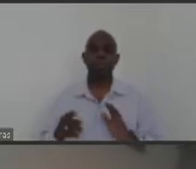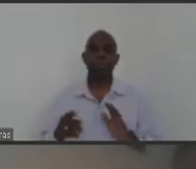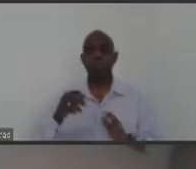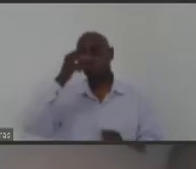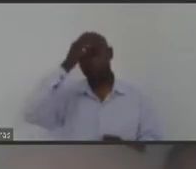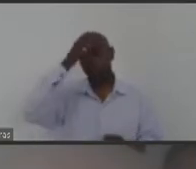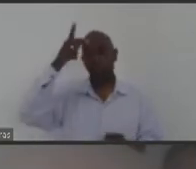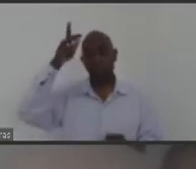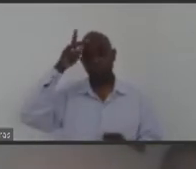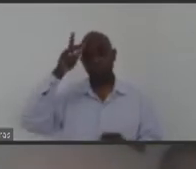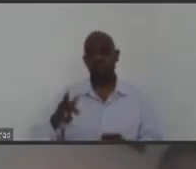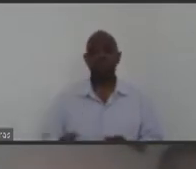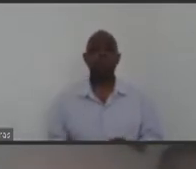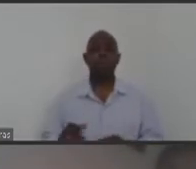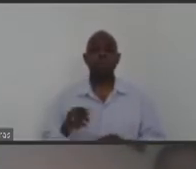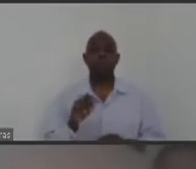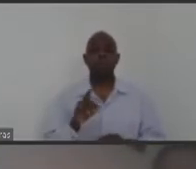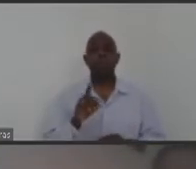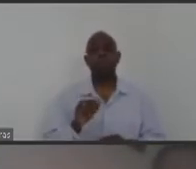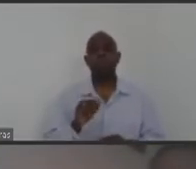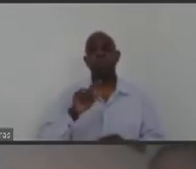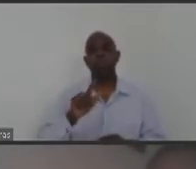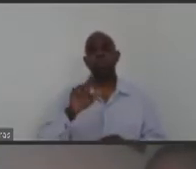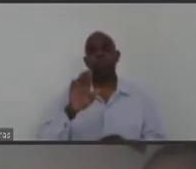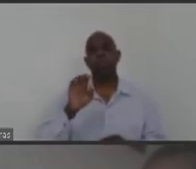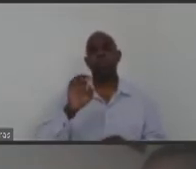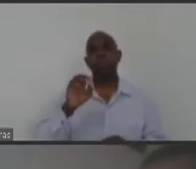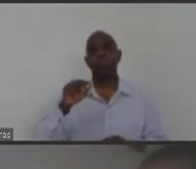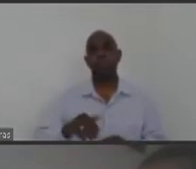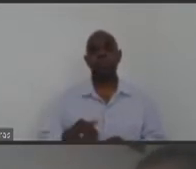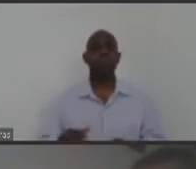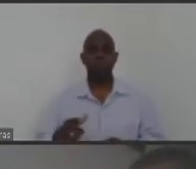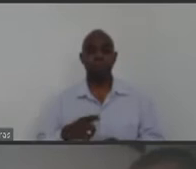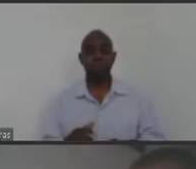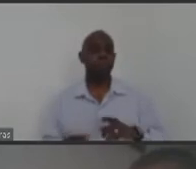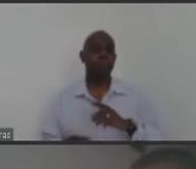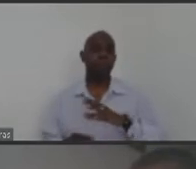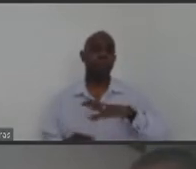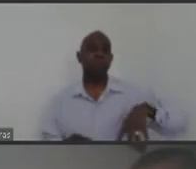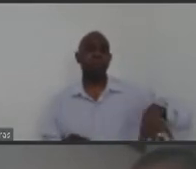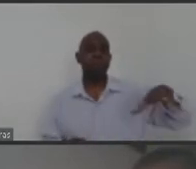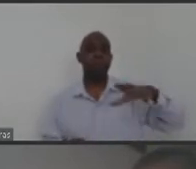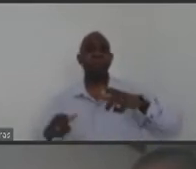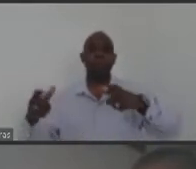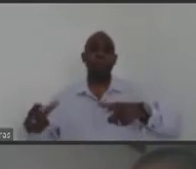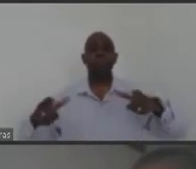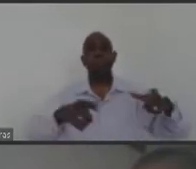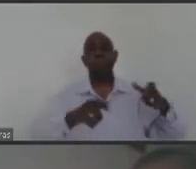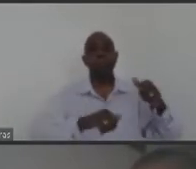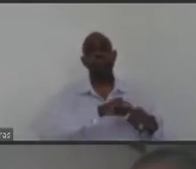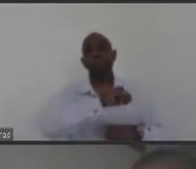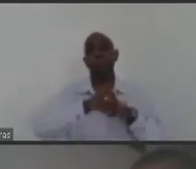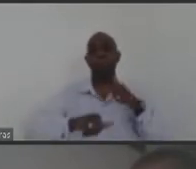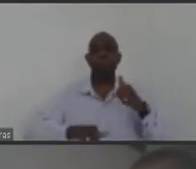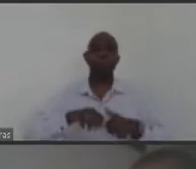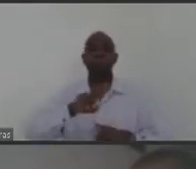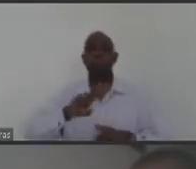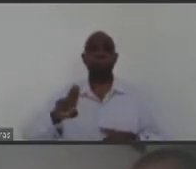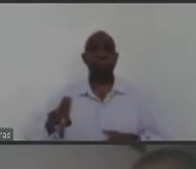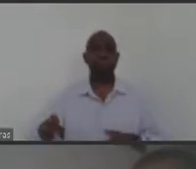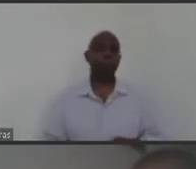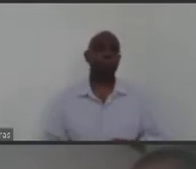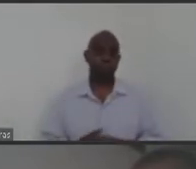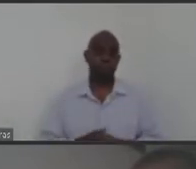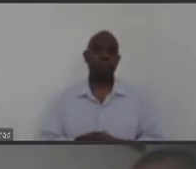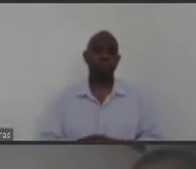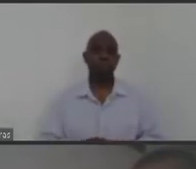Alfredo Castro Rusa Dalmen, que altera a denominação dos bens públicos sem alteração de uso para o que consta.